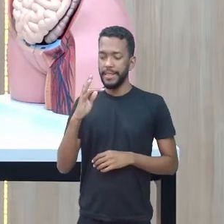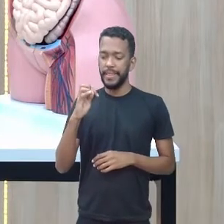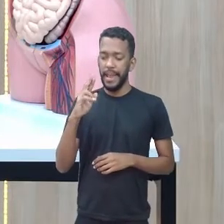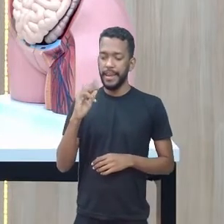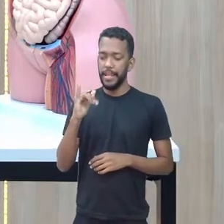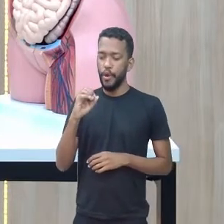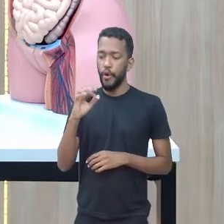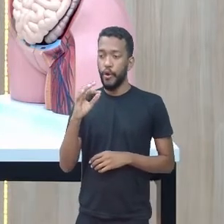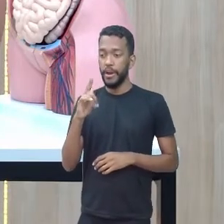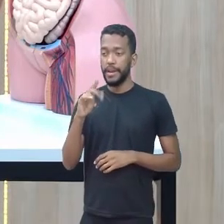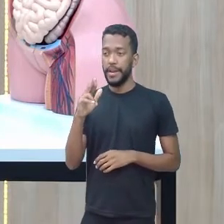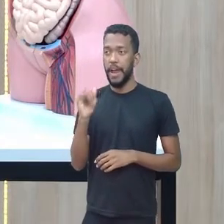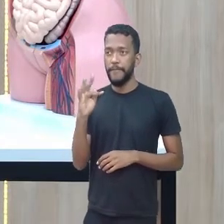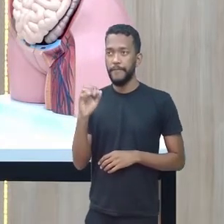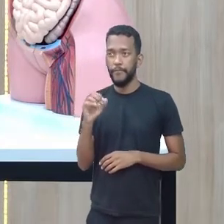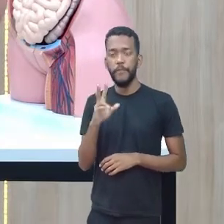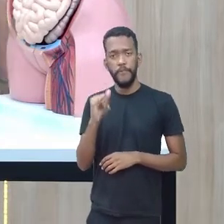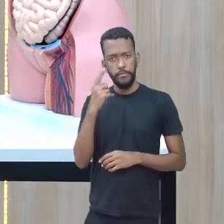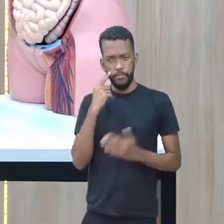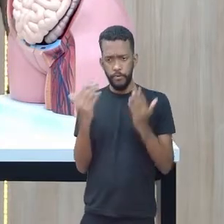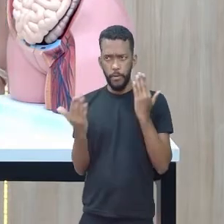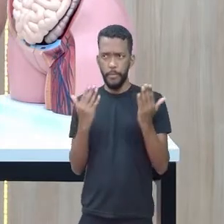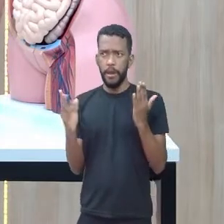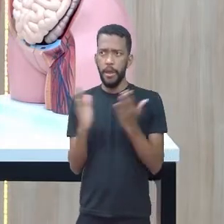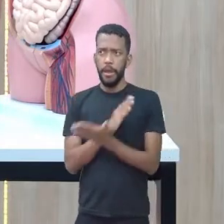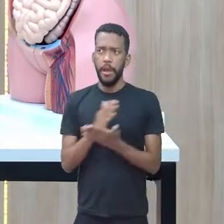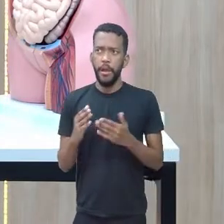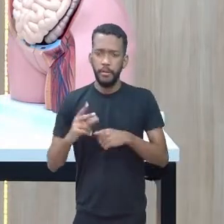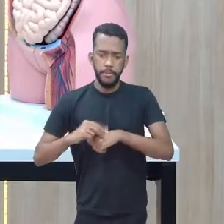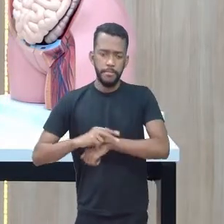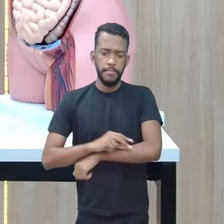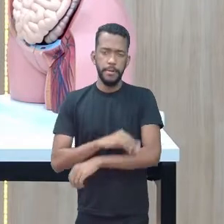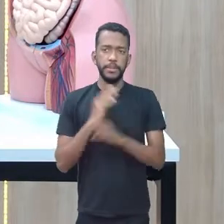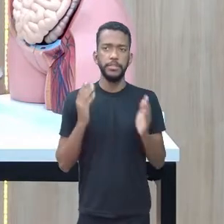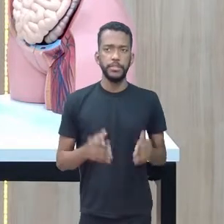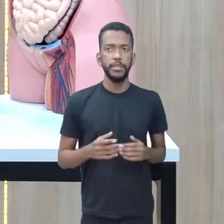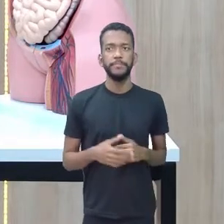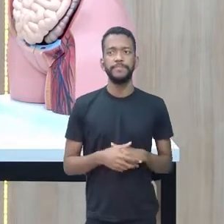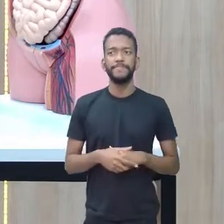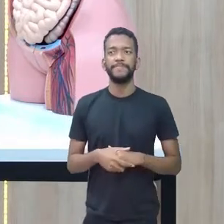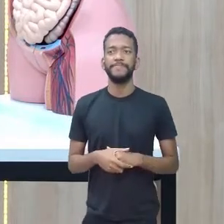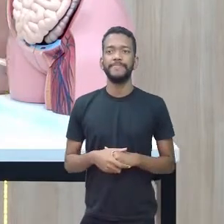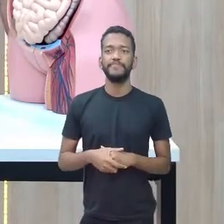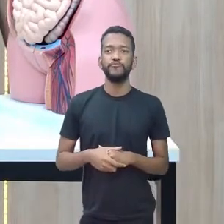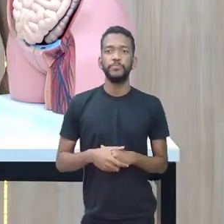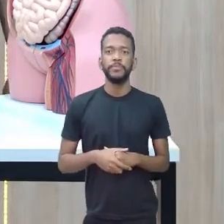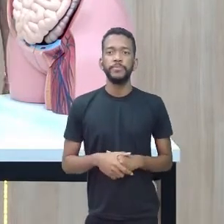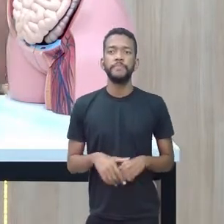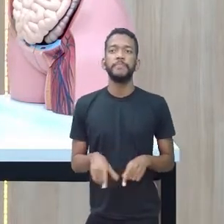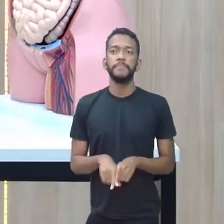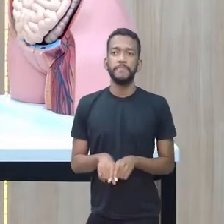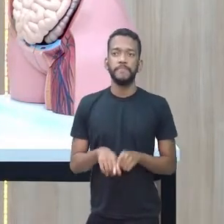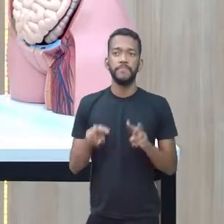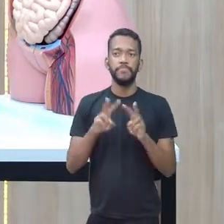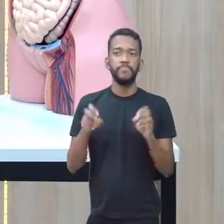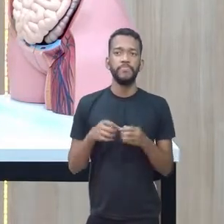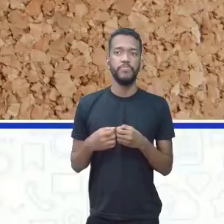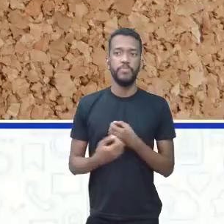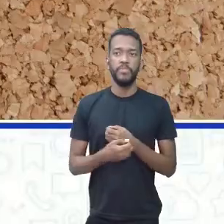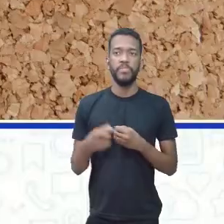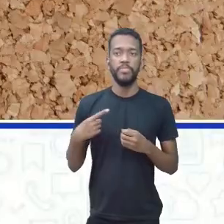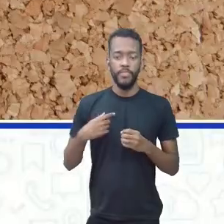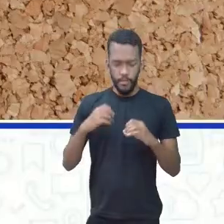achar ele bem interessante. Vão até comparar com alguns insetos. Mas vamos lá. E aí, na questão de célula, é a